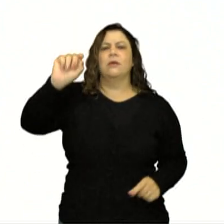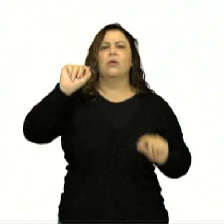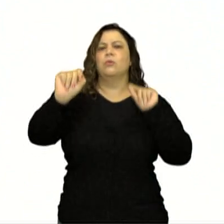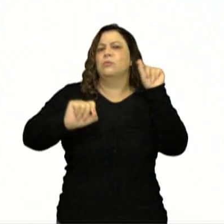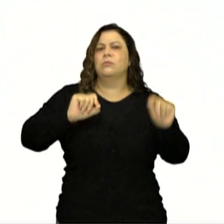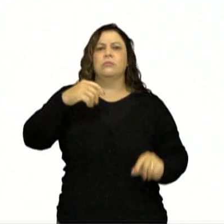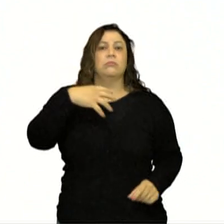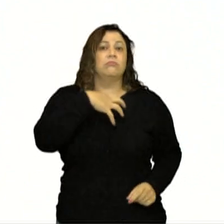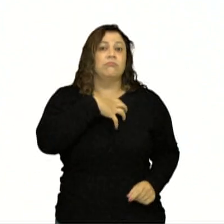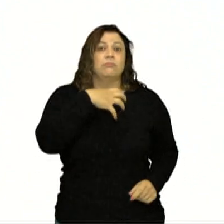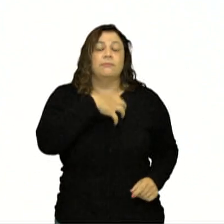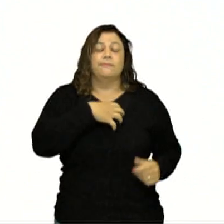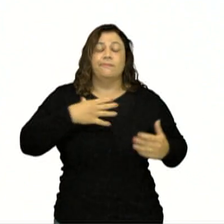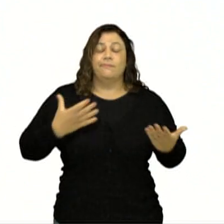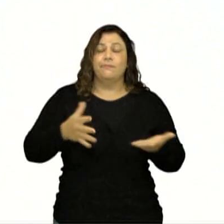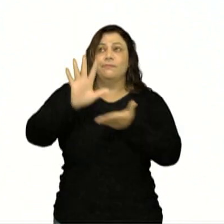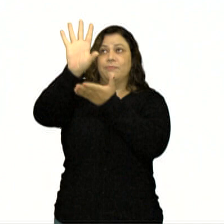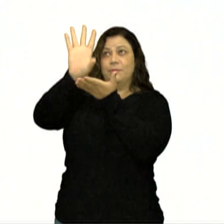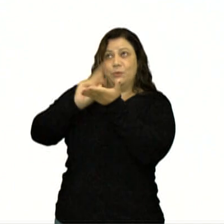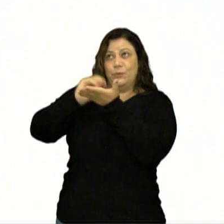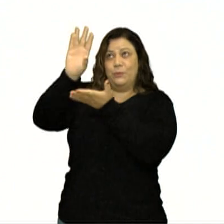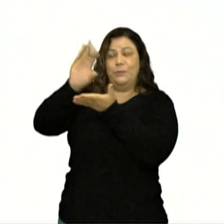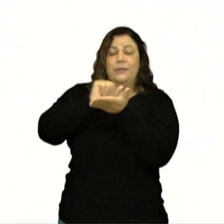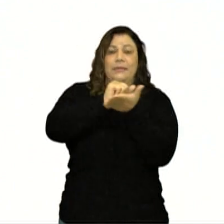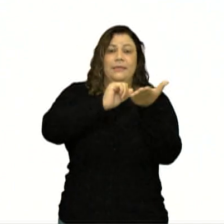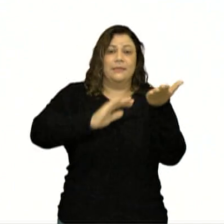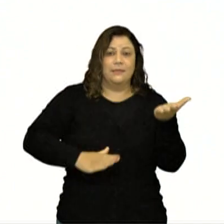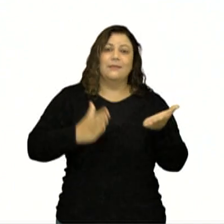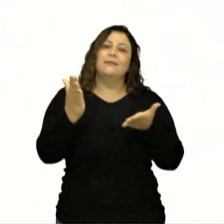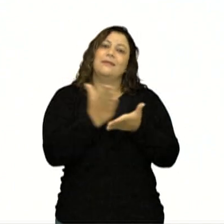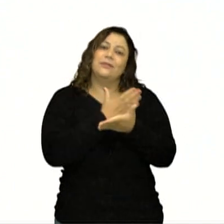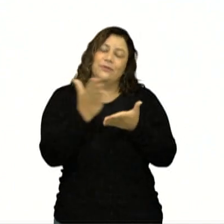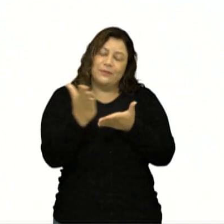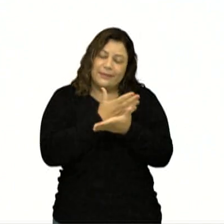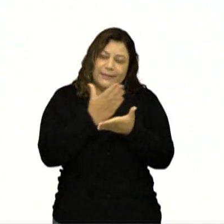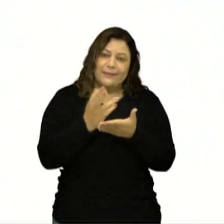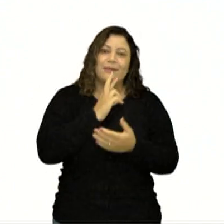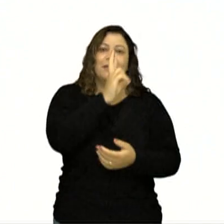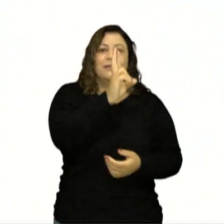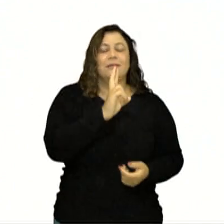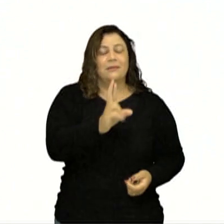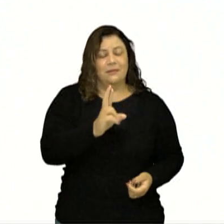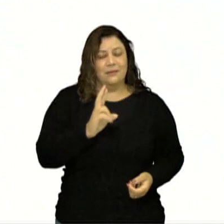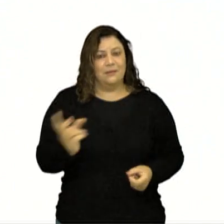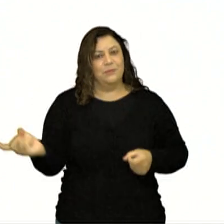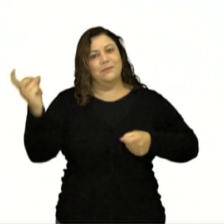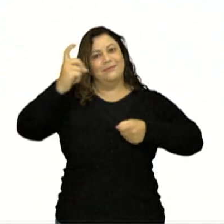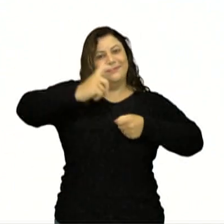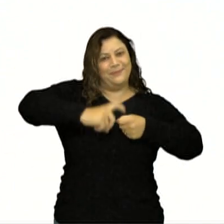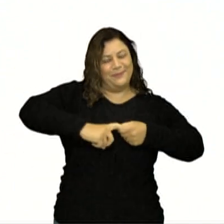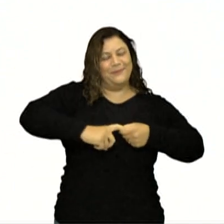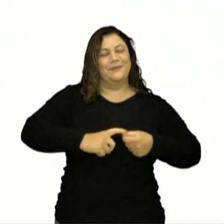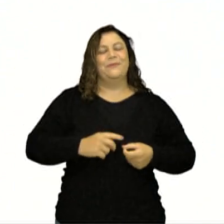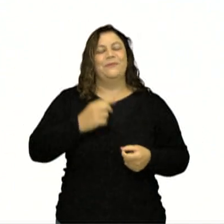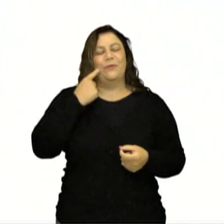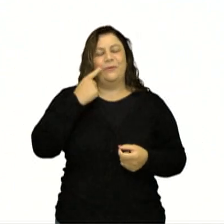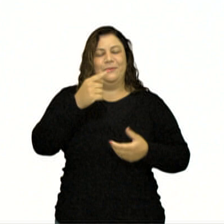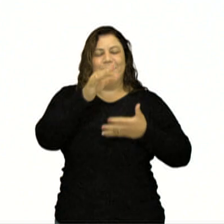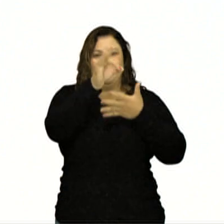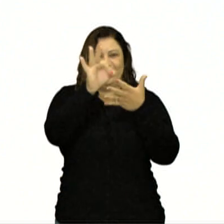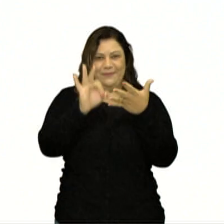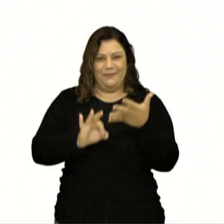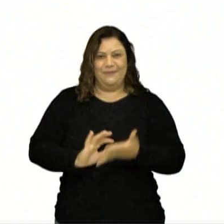colaboraram? Vocês copiem essa atividade no caderno de vocês, respondam e nós voltamos daqui a pouco com a correção.